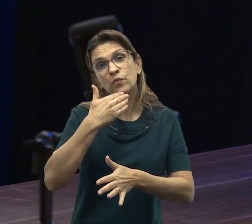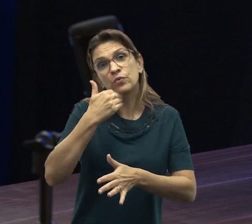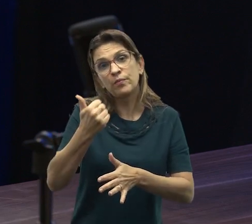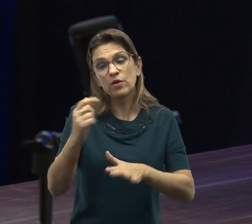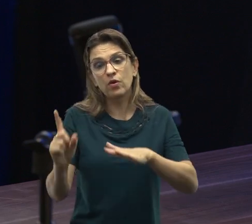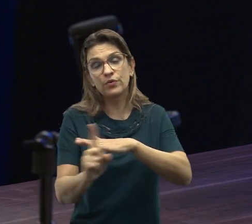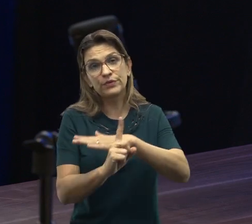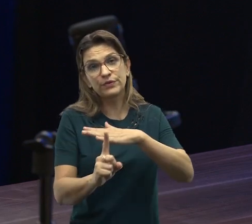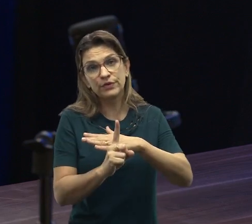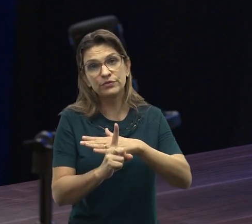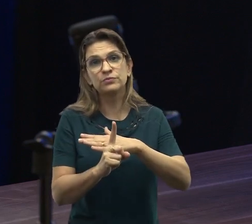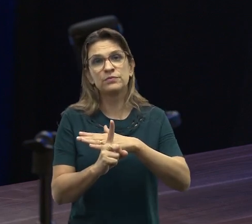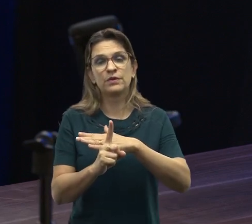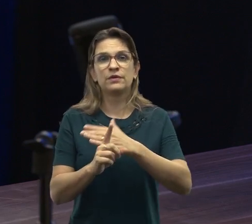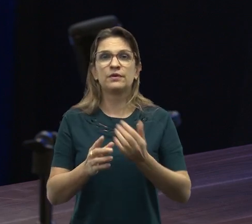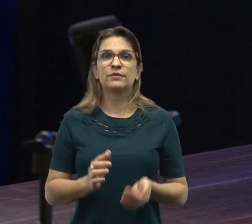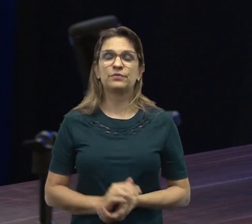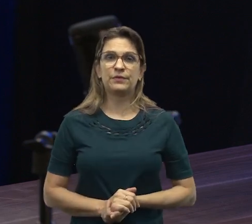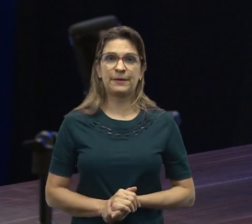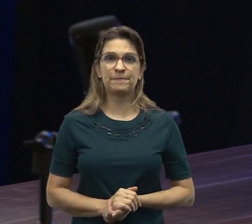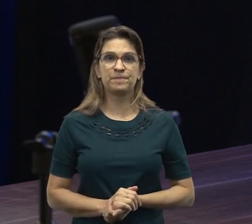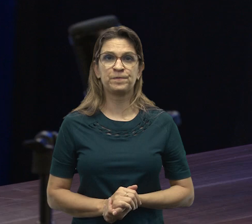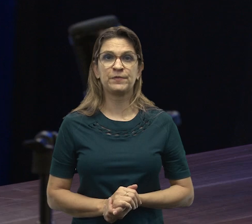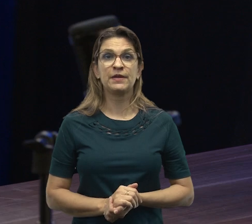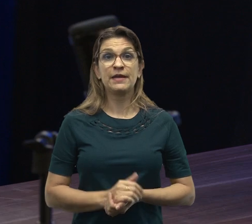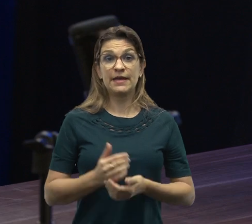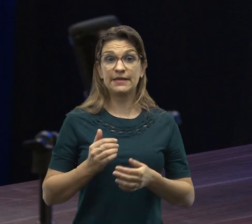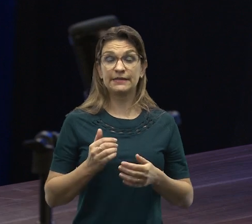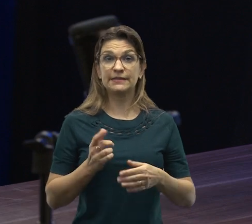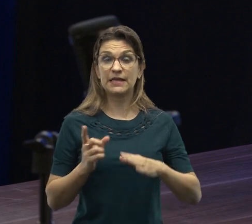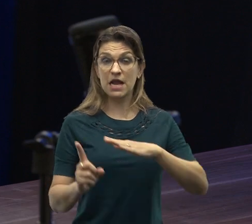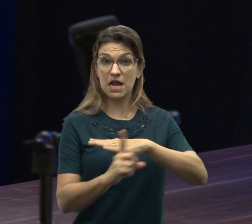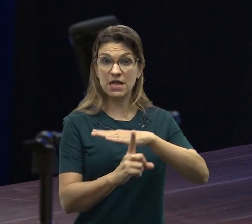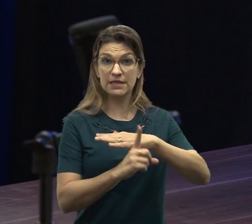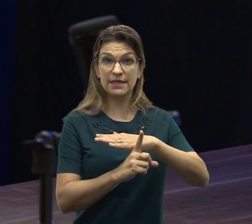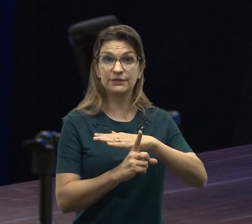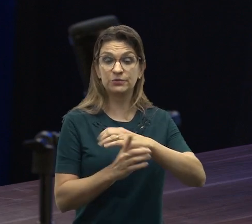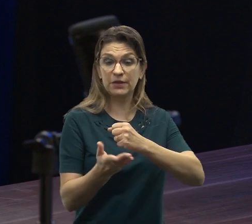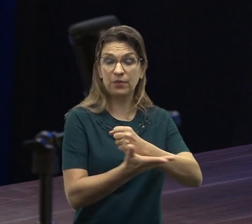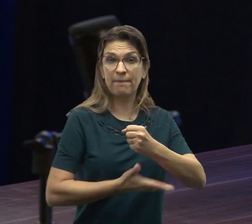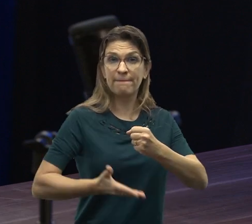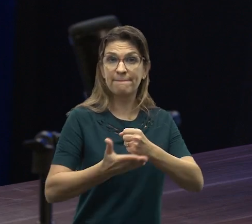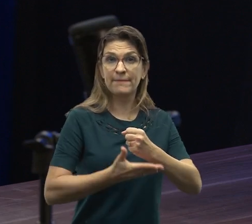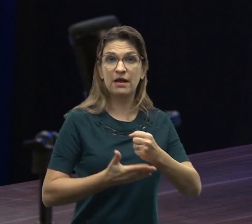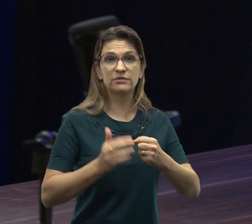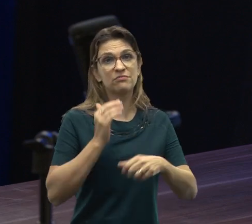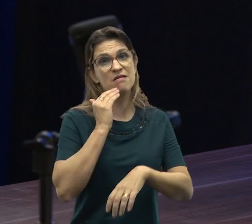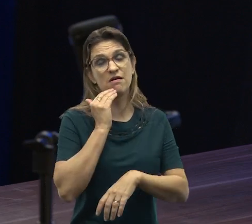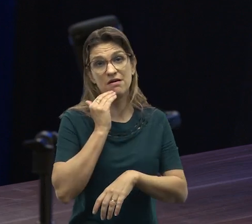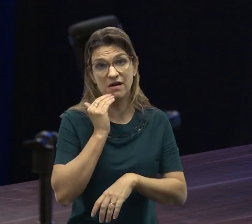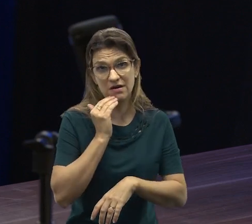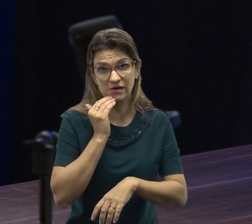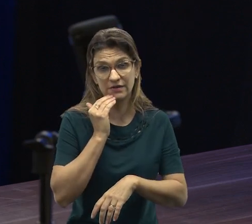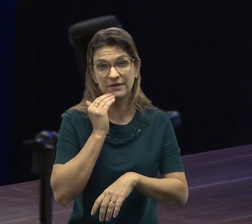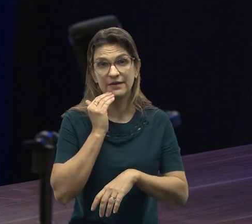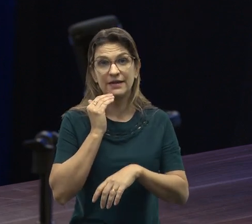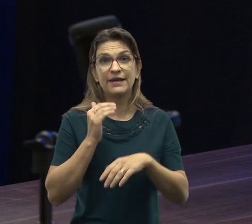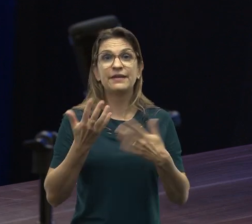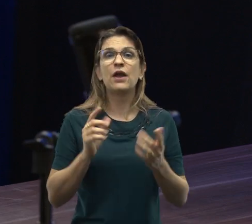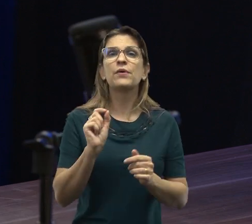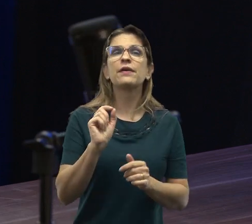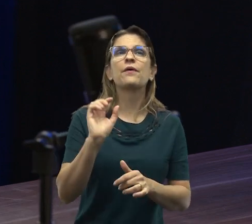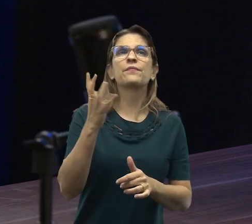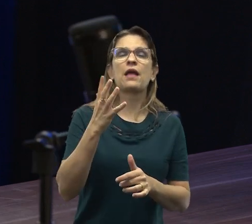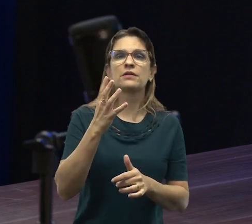essa atenção básica falhando e superlotando os hospitais, né? A gente, inclusive, Campo Grande perdeu